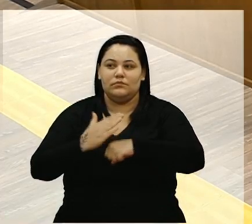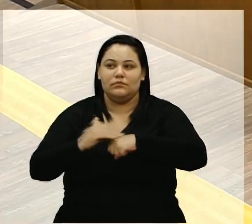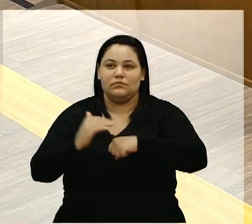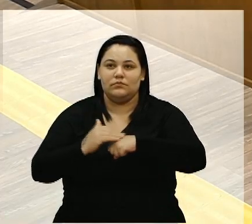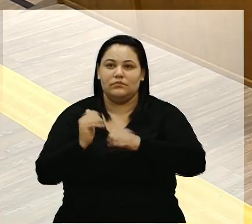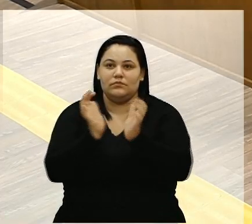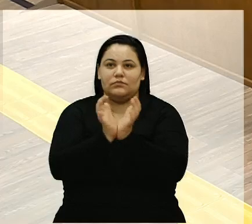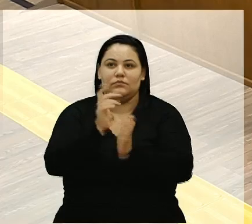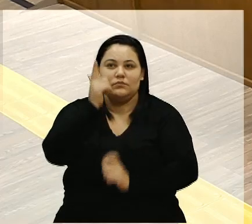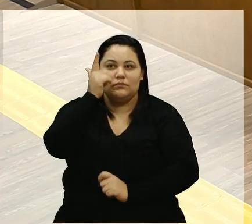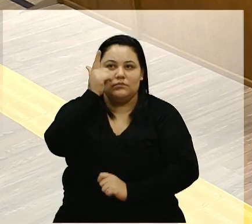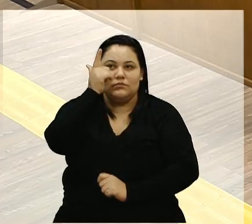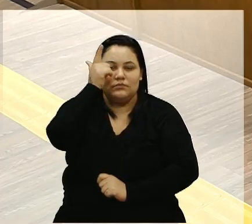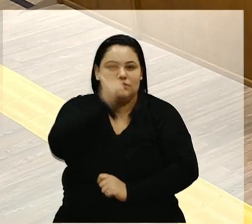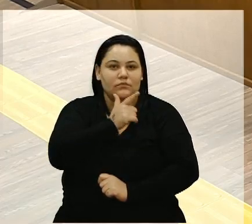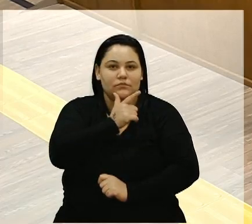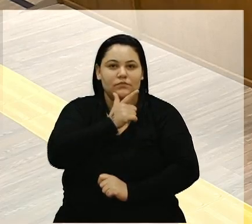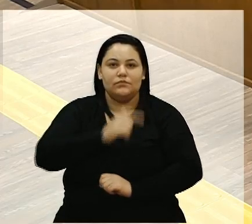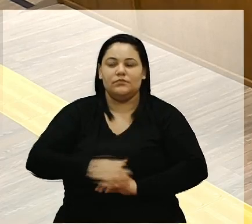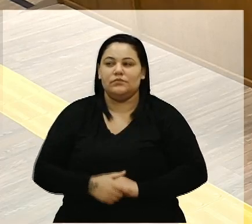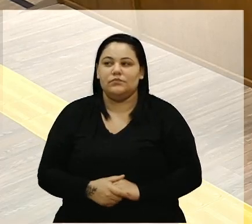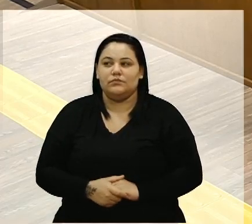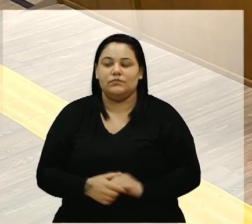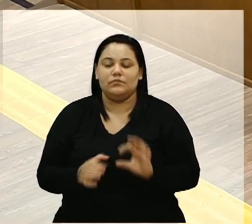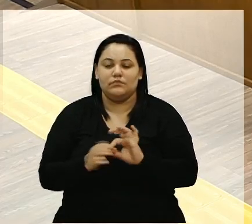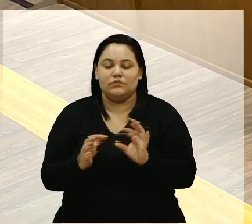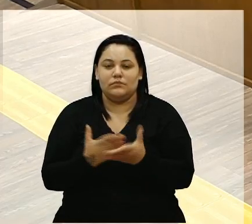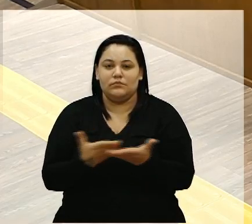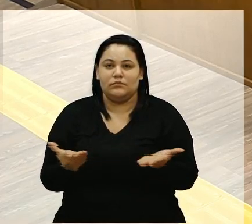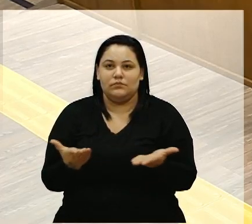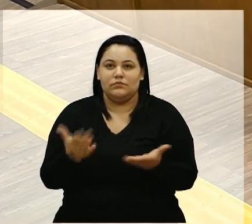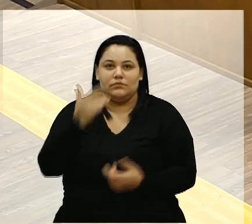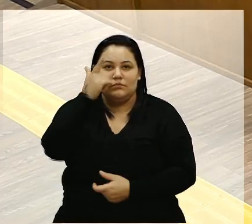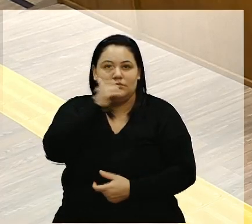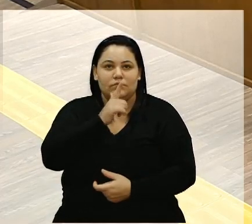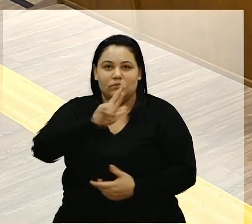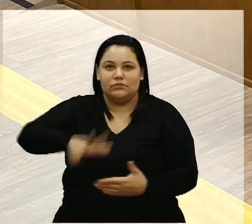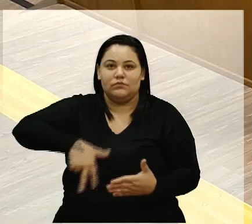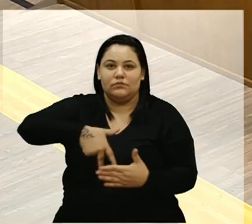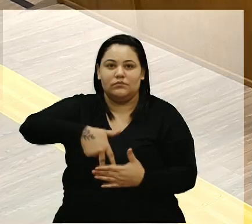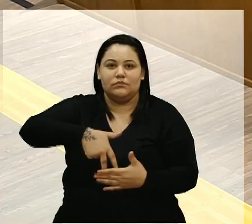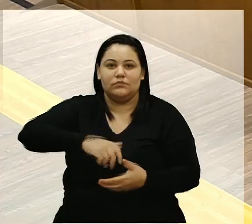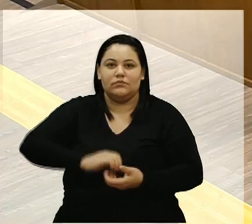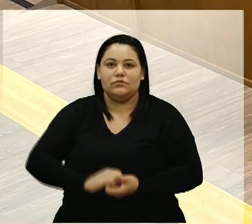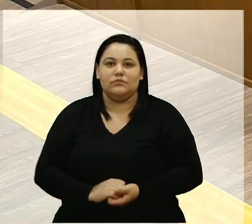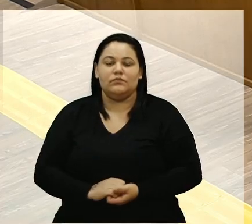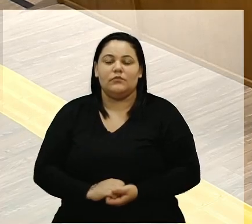Lucas Carignato. Por cedência de espaço, vereador Lucas Carignato na tribuna.